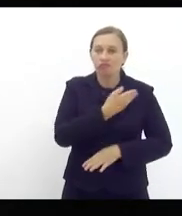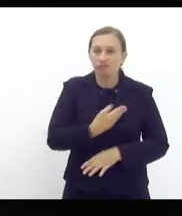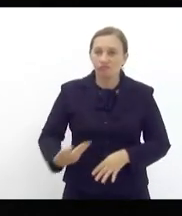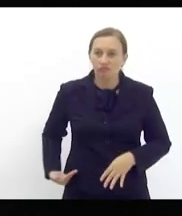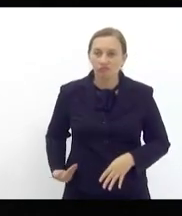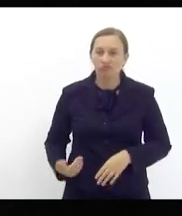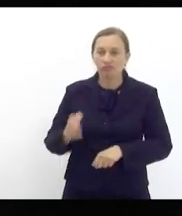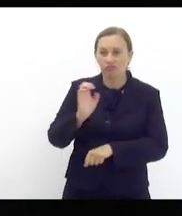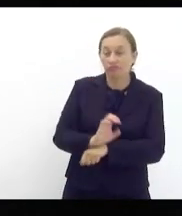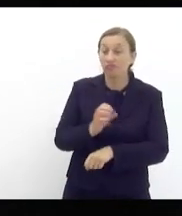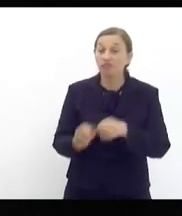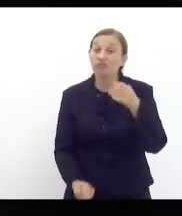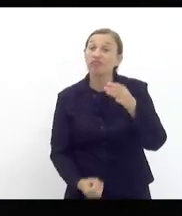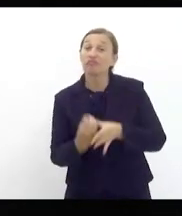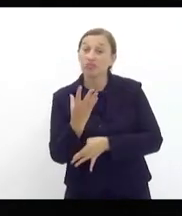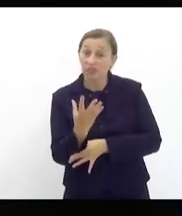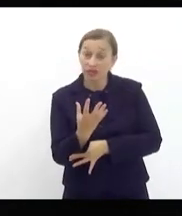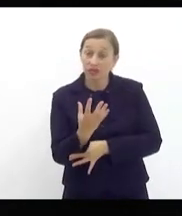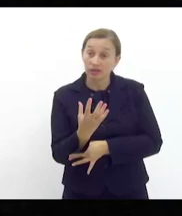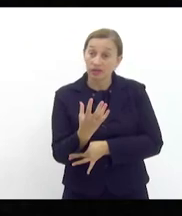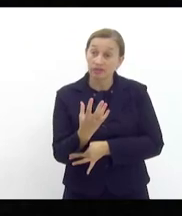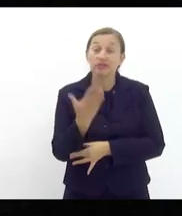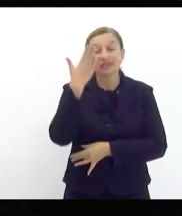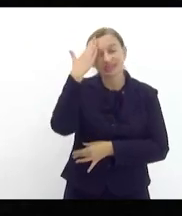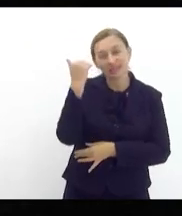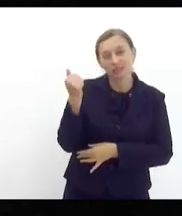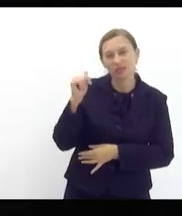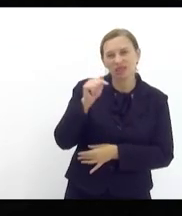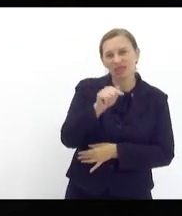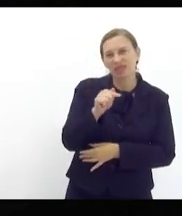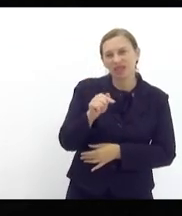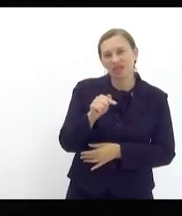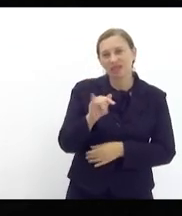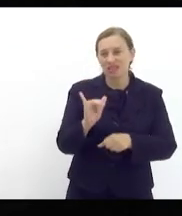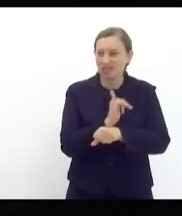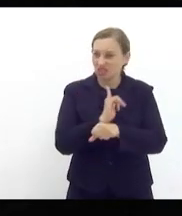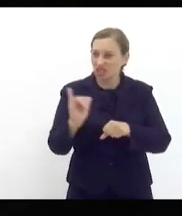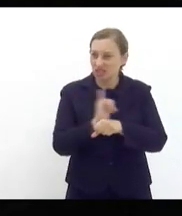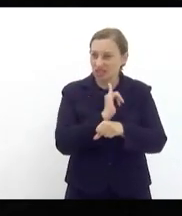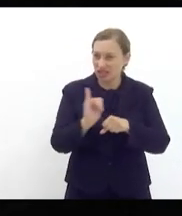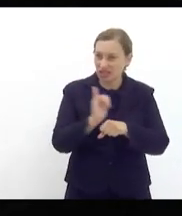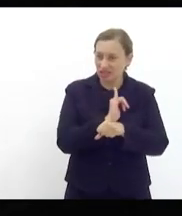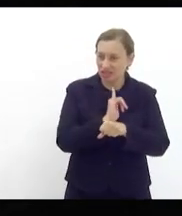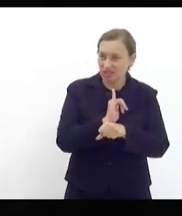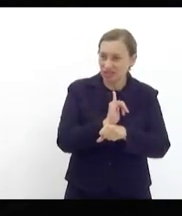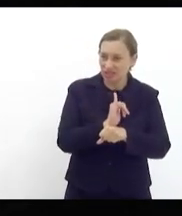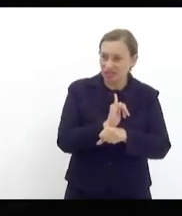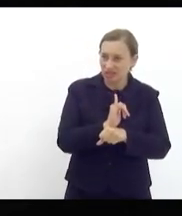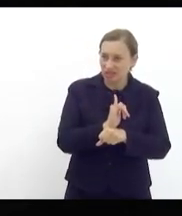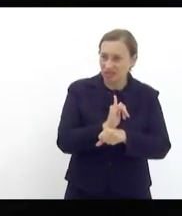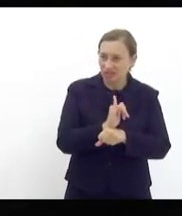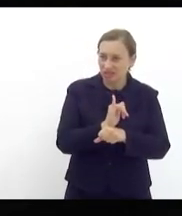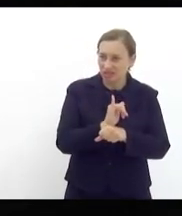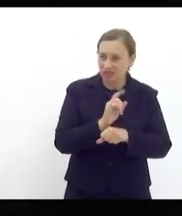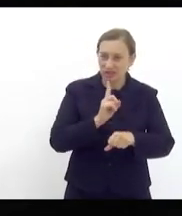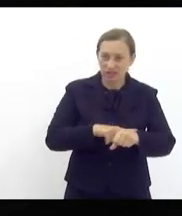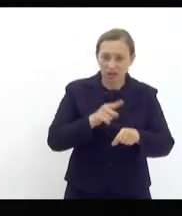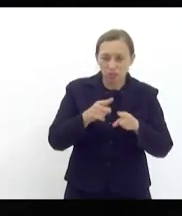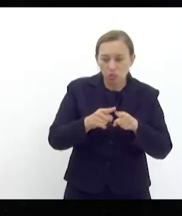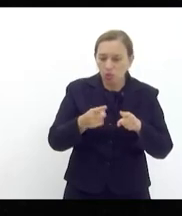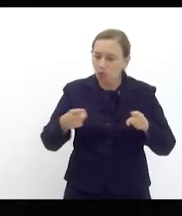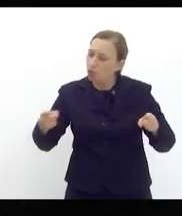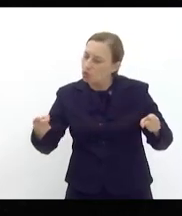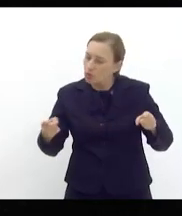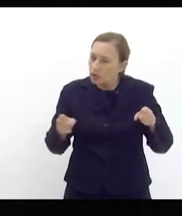estadual crie nós sabemos que essas medidas elas são de médio e longo prazo